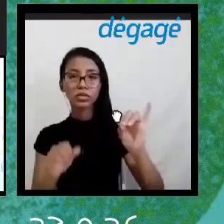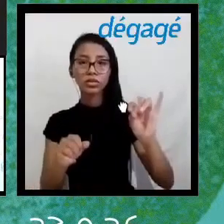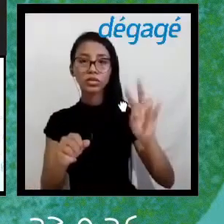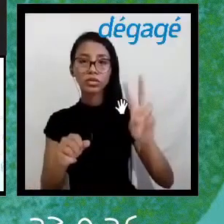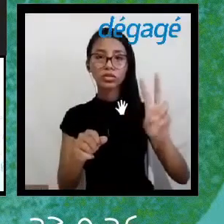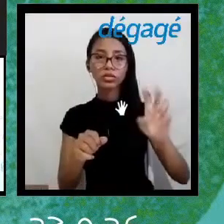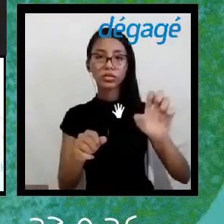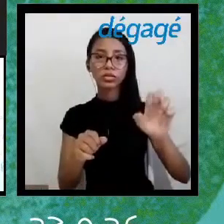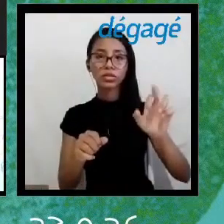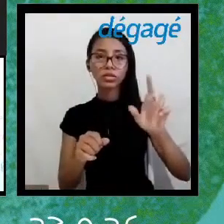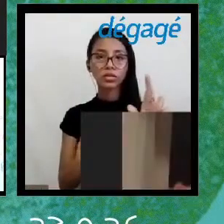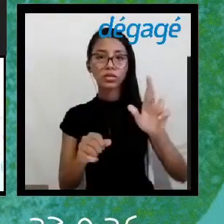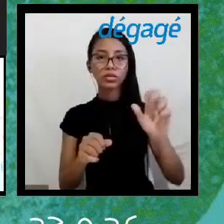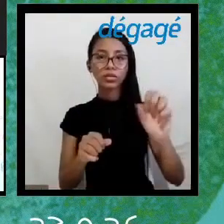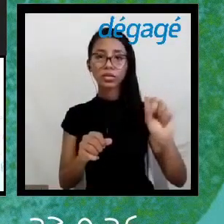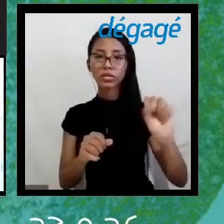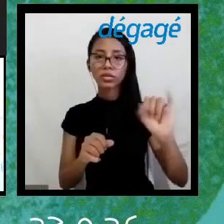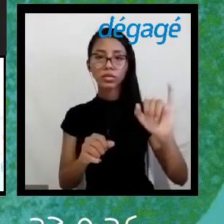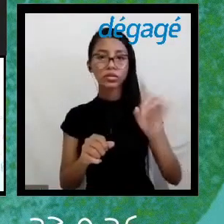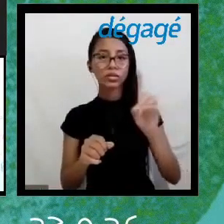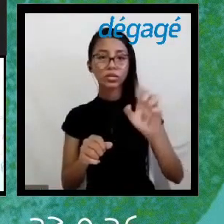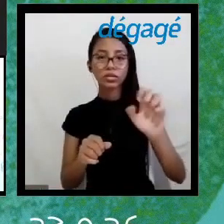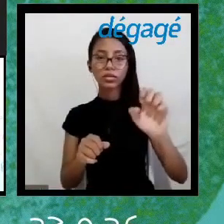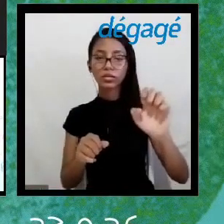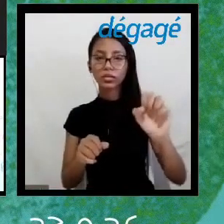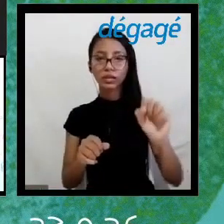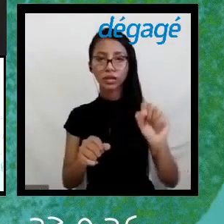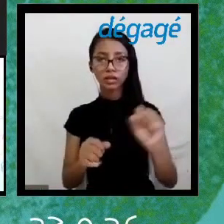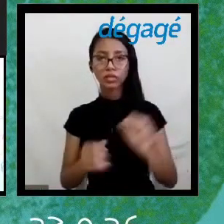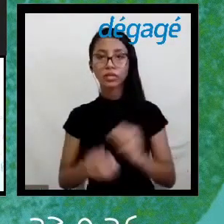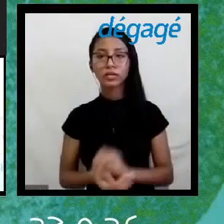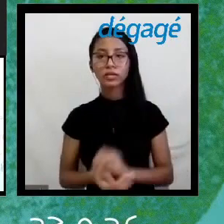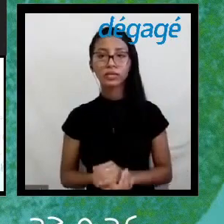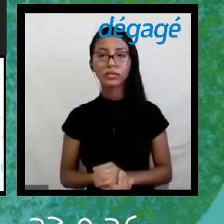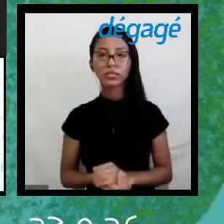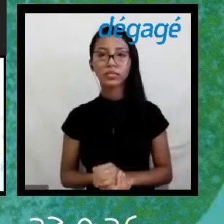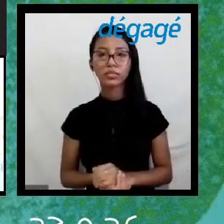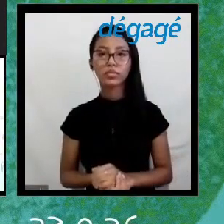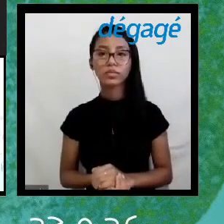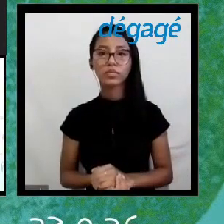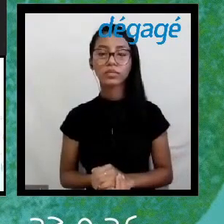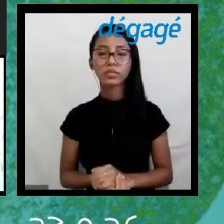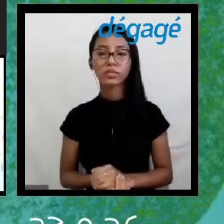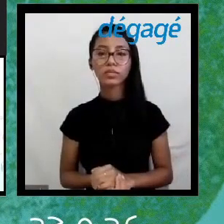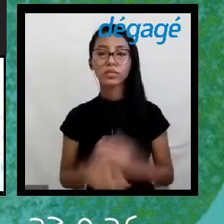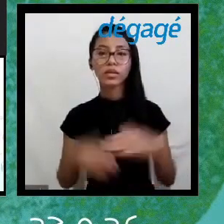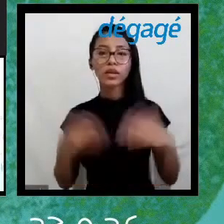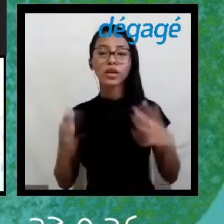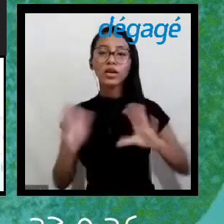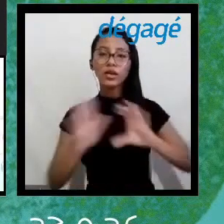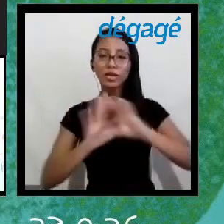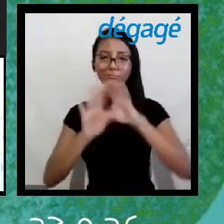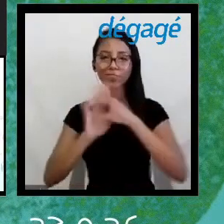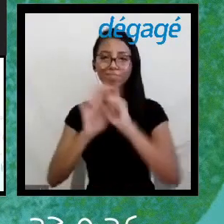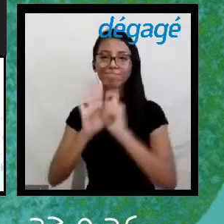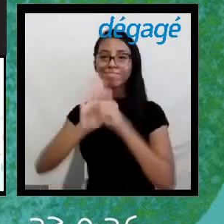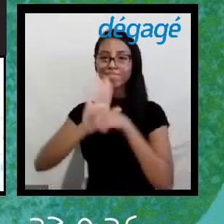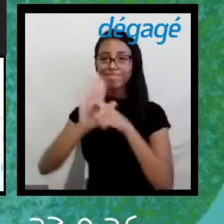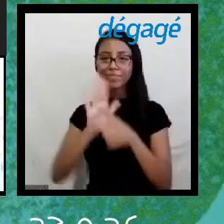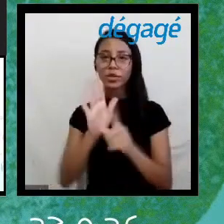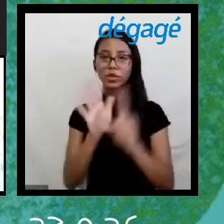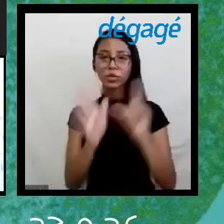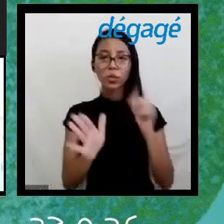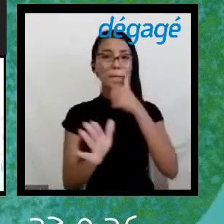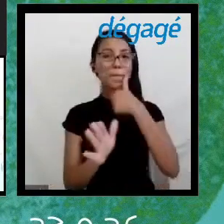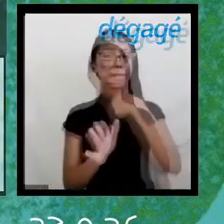ser enquadrada no conceito de mãe geladeira. Então, por isso que ela foi pensando logo nesse negócio, calma,